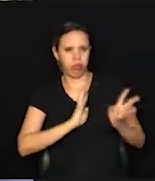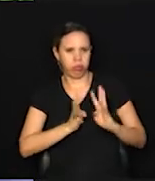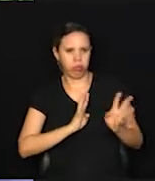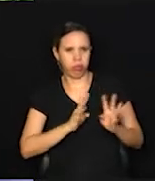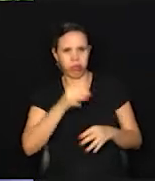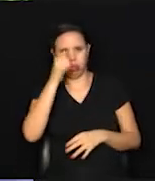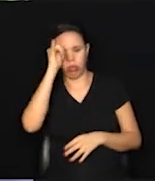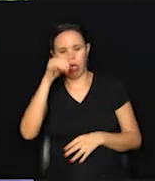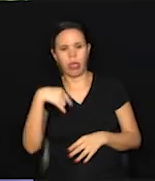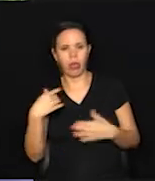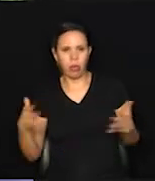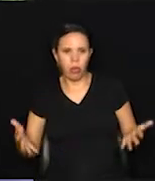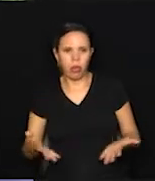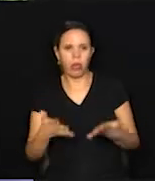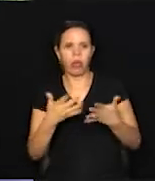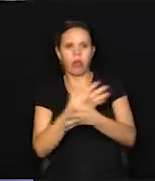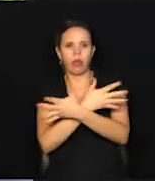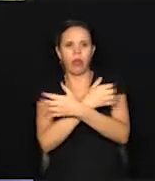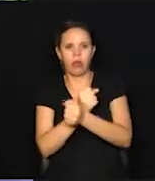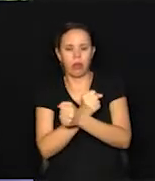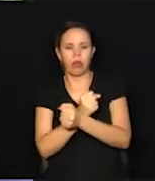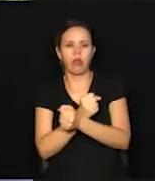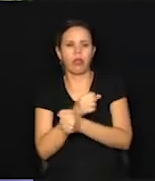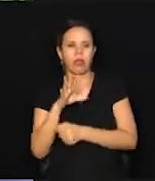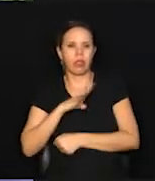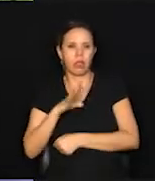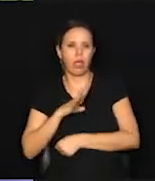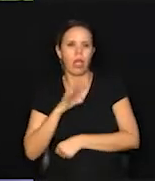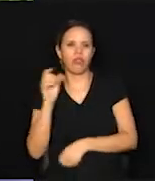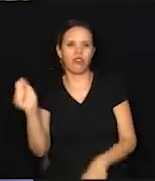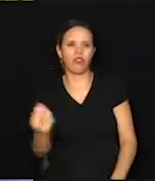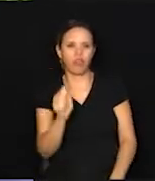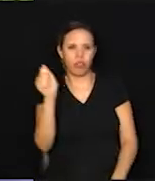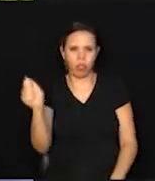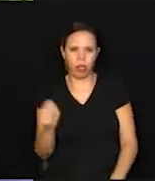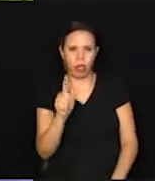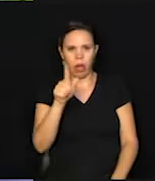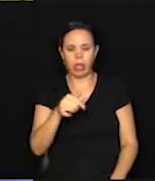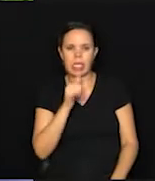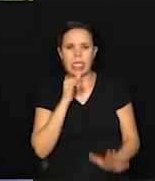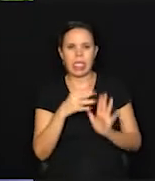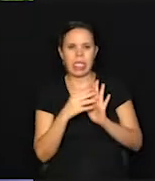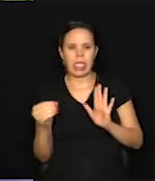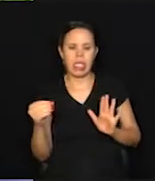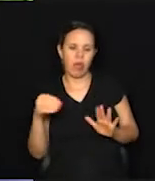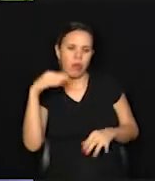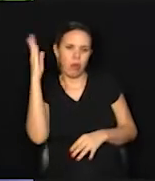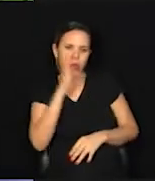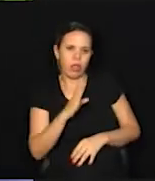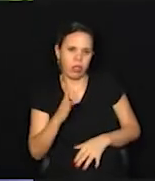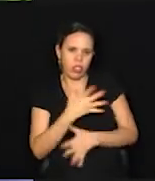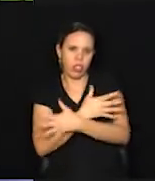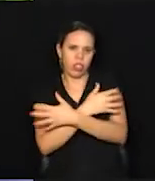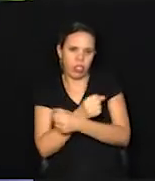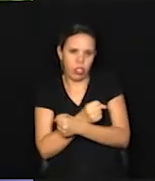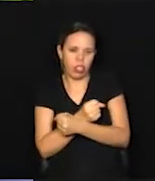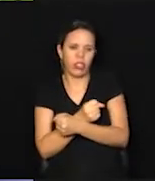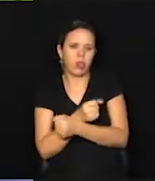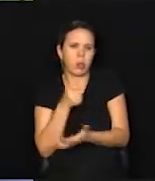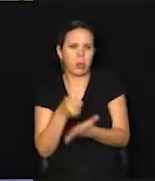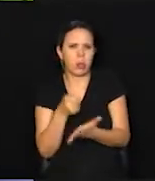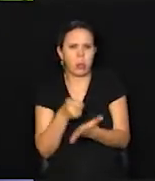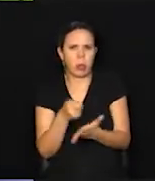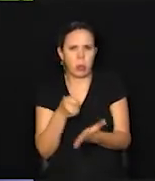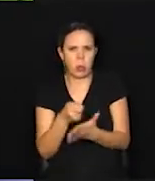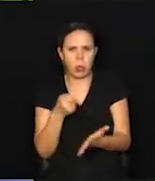promover medidas de lockdown. Araraquara é exemplo para o Brasil, uma cidade que instituiu medidas de lockdown mais rigorosas,